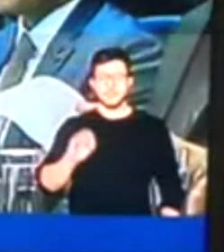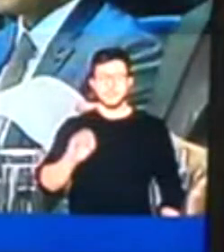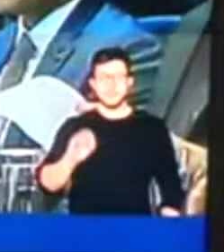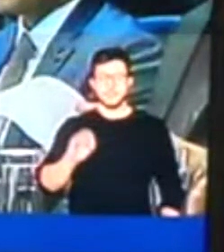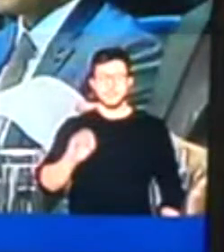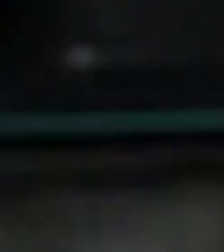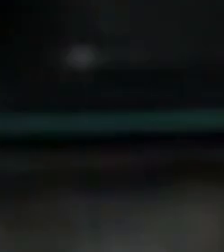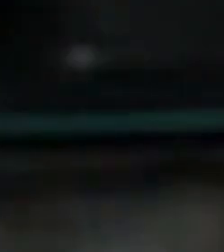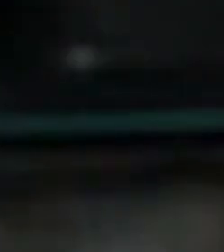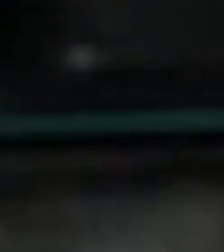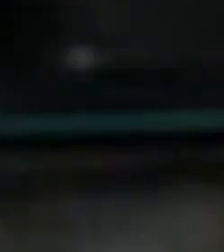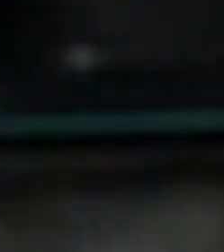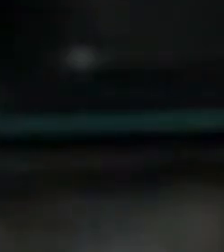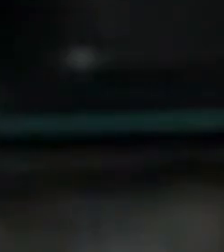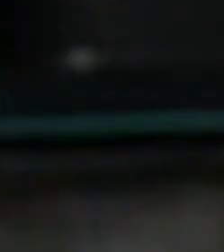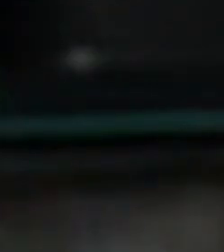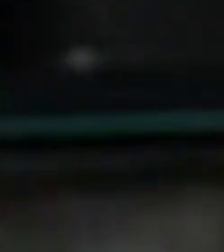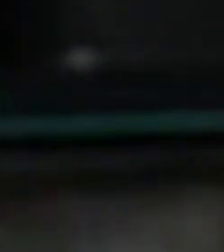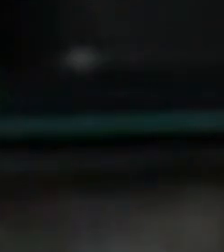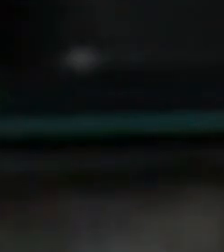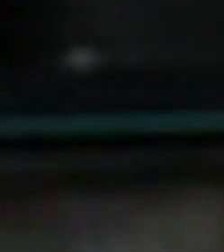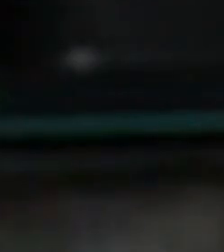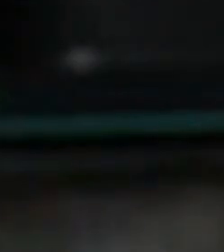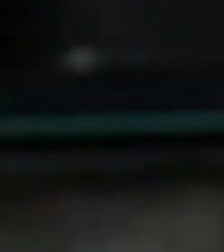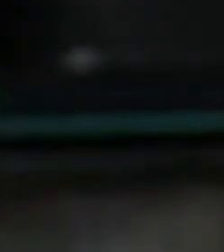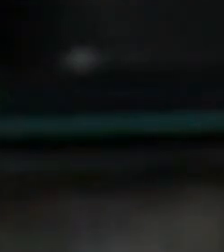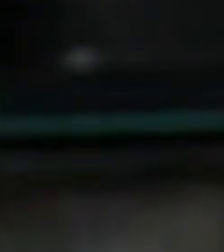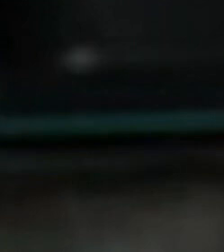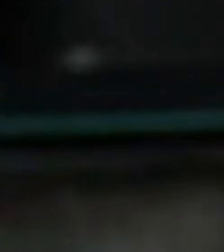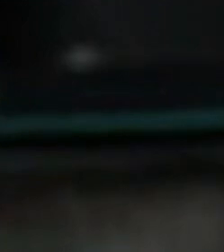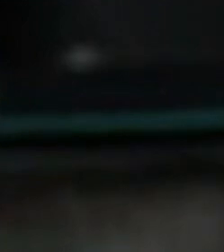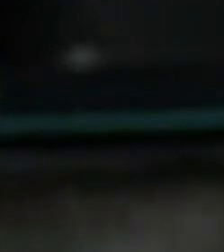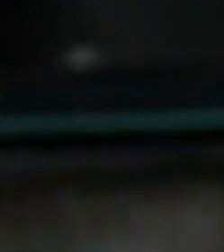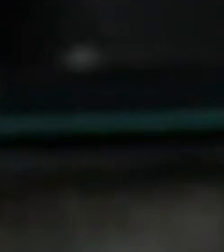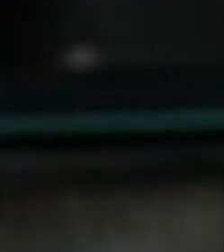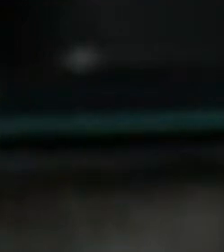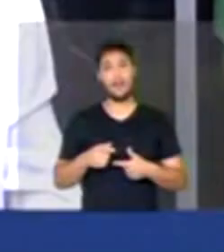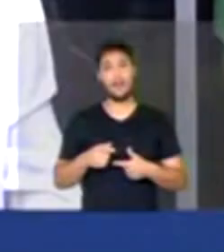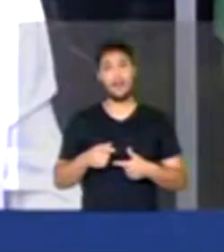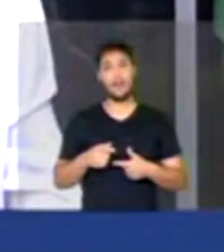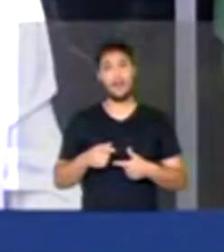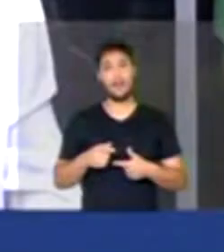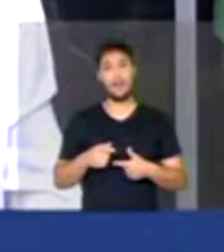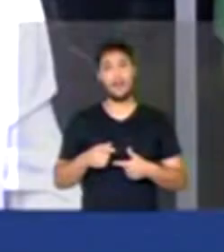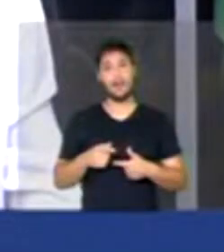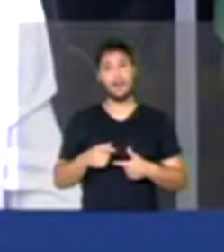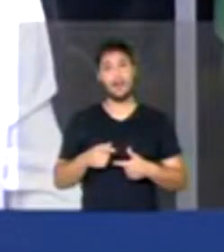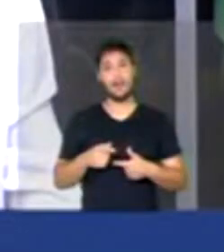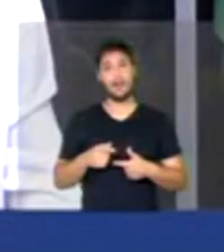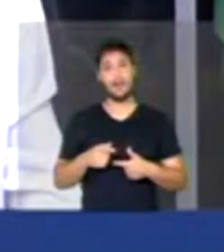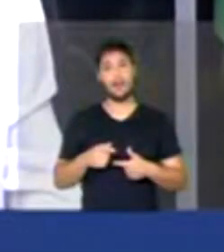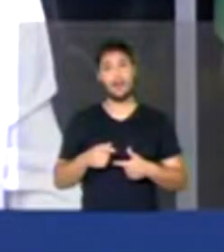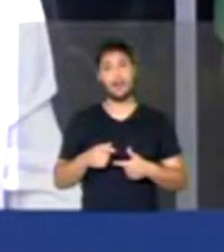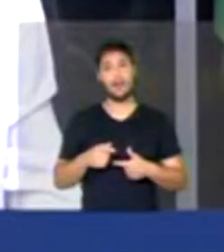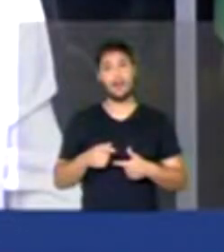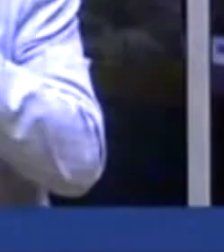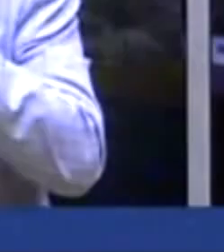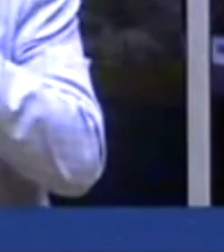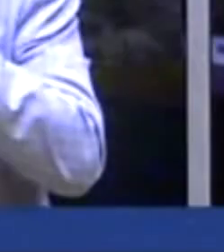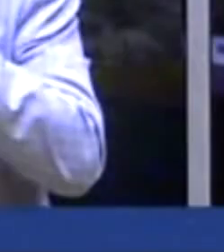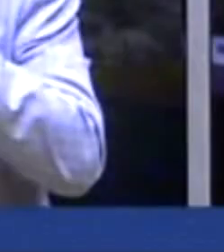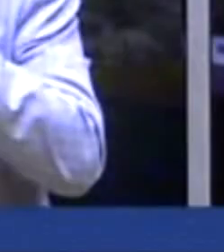ocorrendo segunda diretora de transmissão da TV Câmara o cidadão fica sabendo quantos projetos serão votados